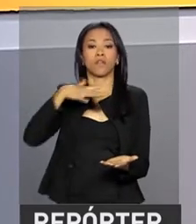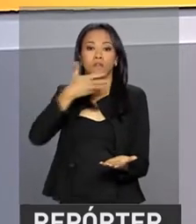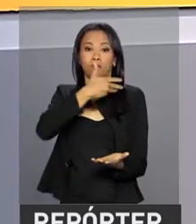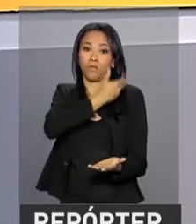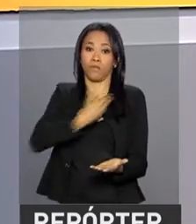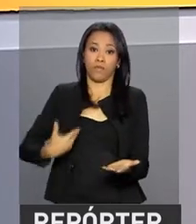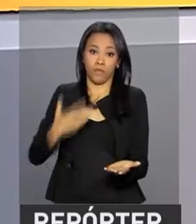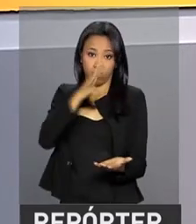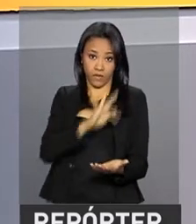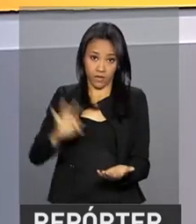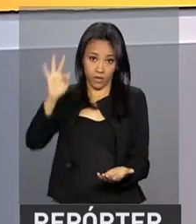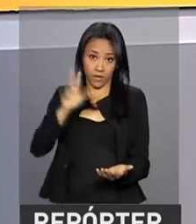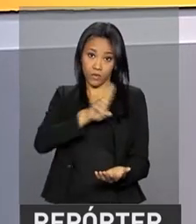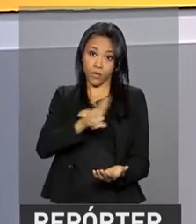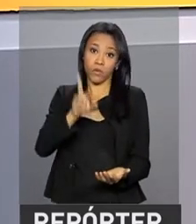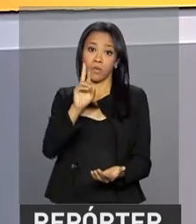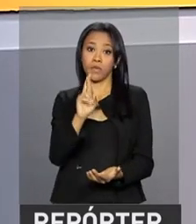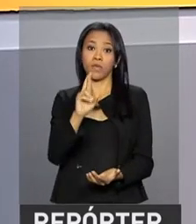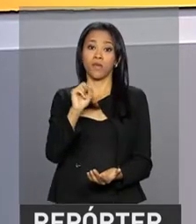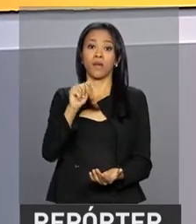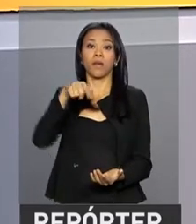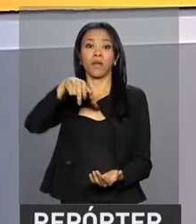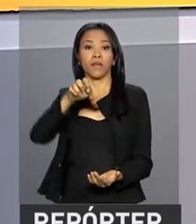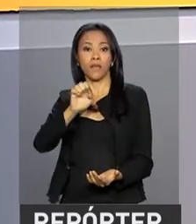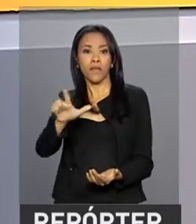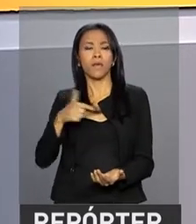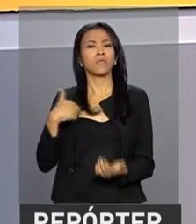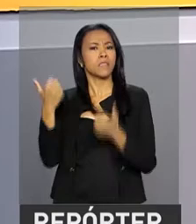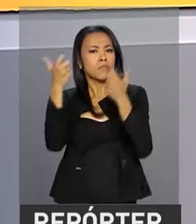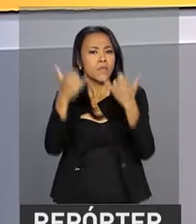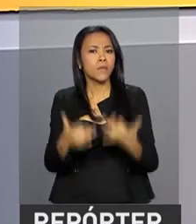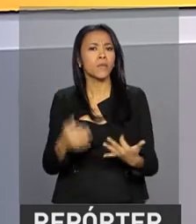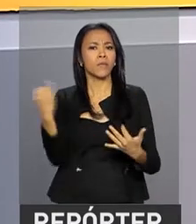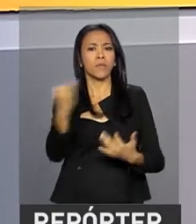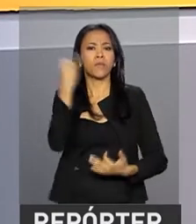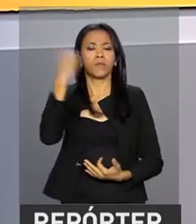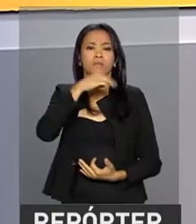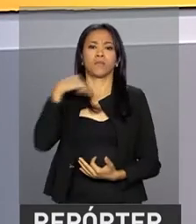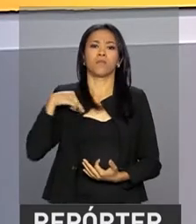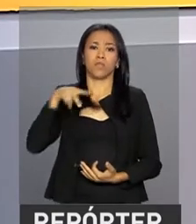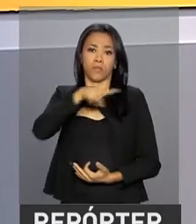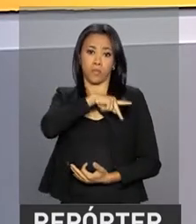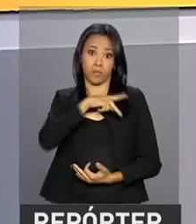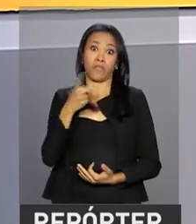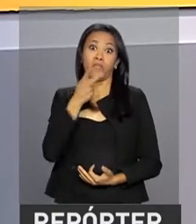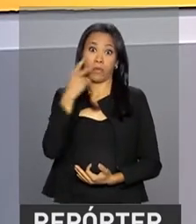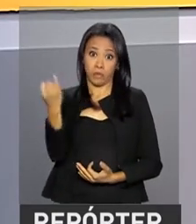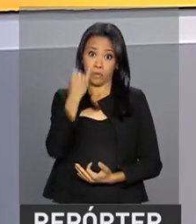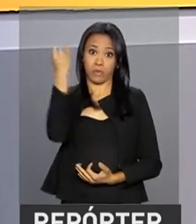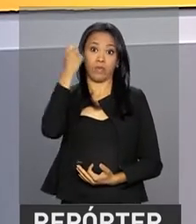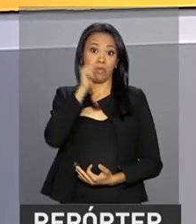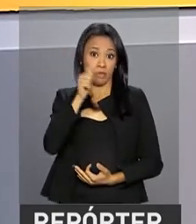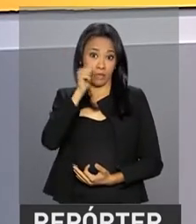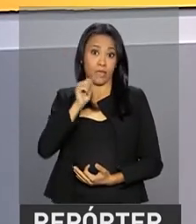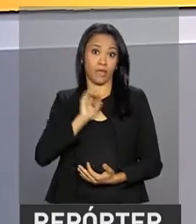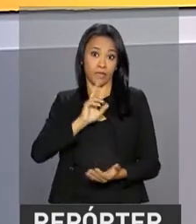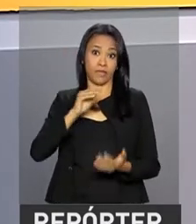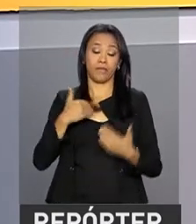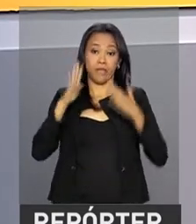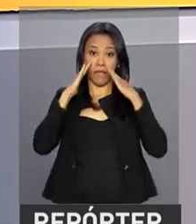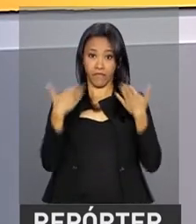discurso temer reafirmou a importância do ministério público e destacou o papel das mulheres à frente das instituições